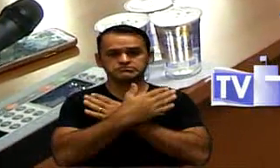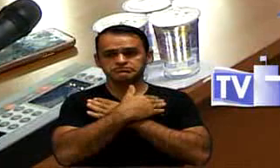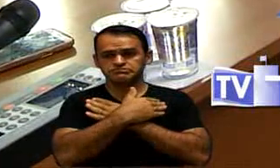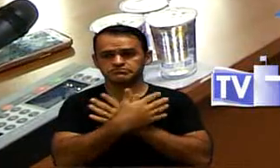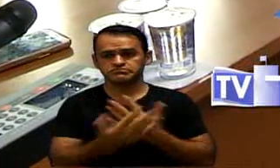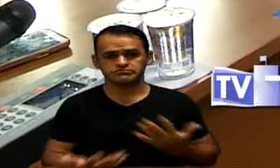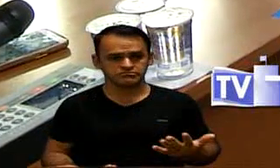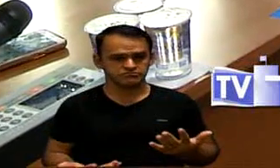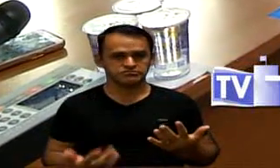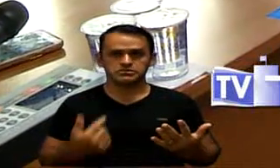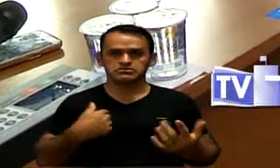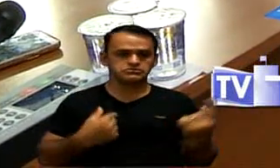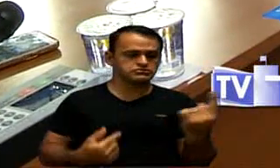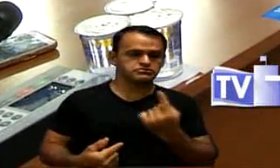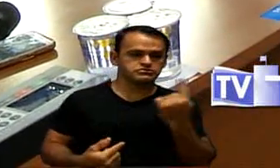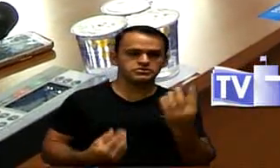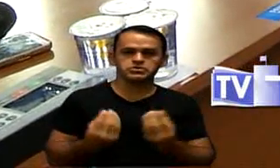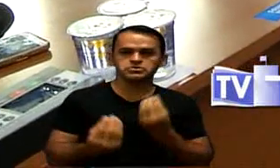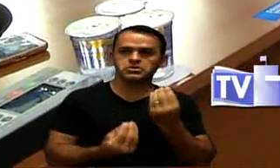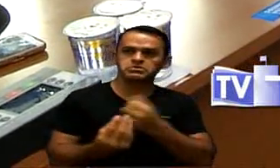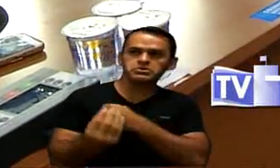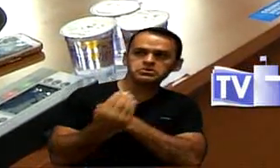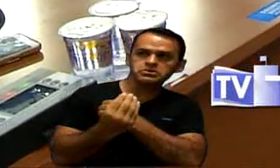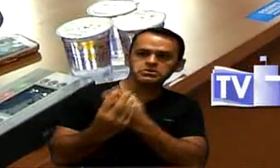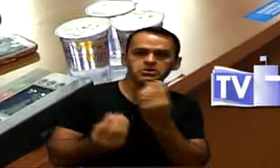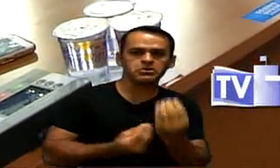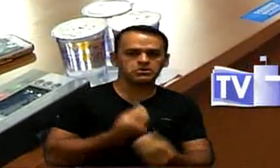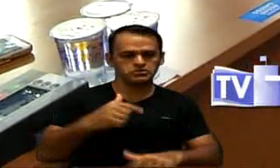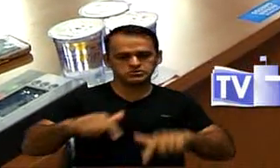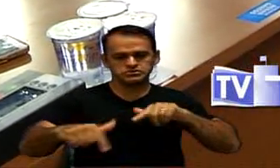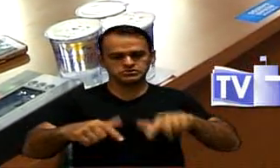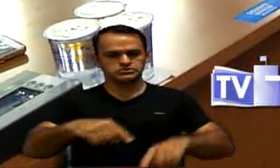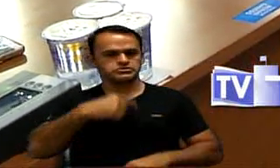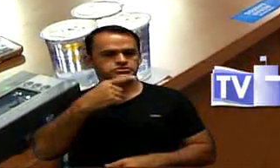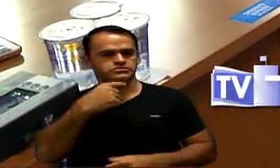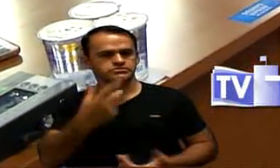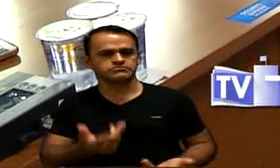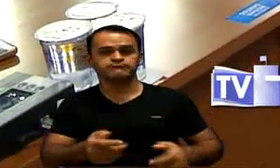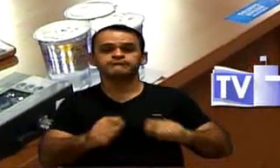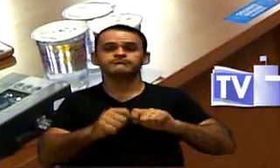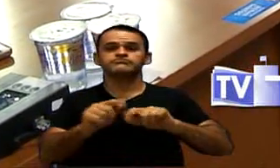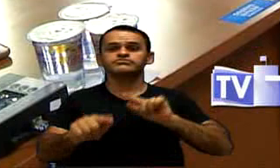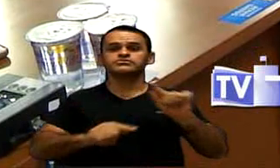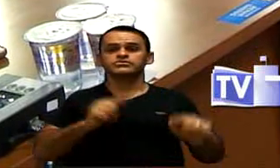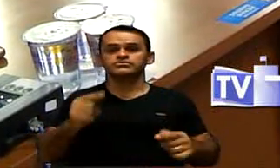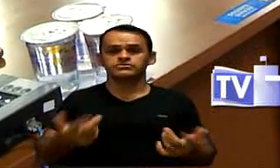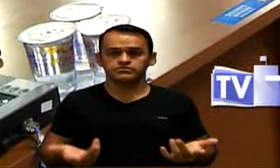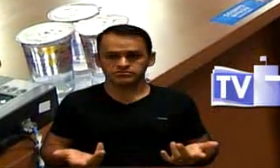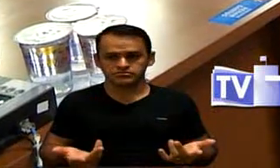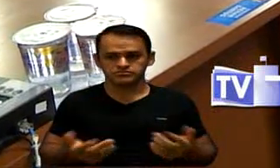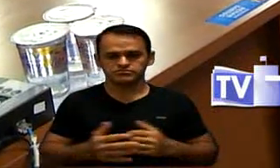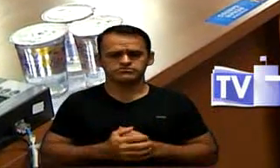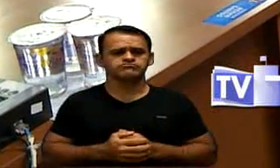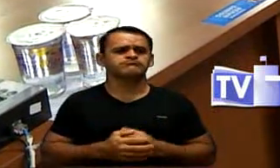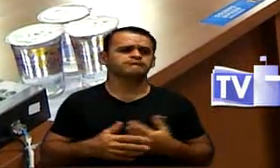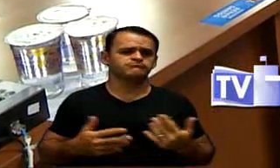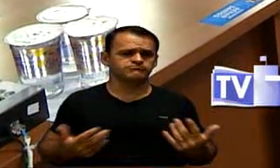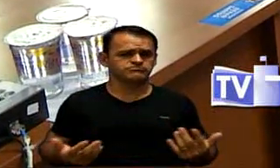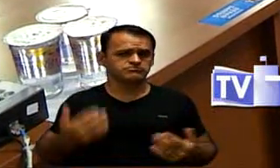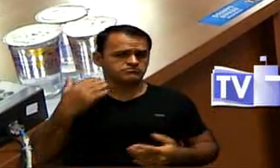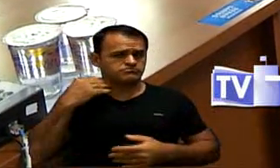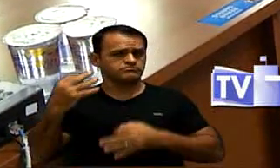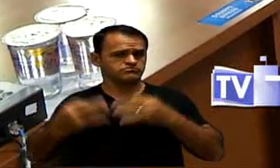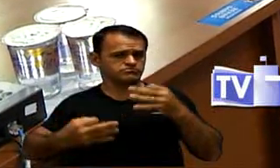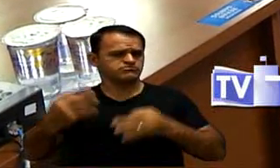E eu, se eu largar, vou viver como? Porque eu não tenho como trabalhar. E aí você faz o quê? Então, o